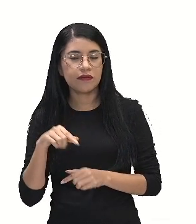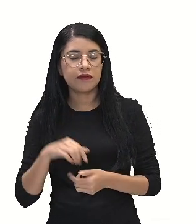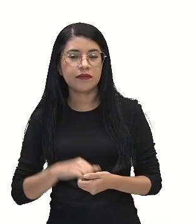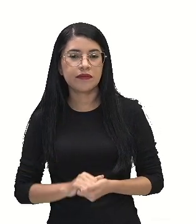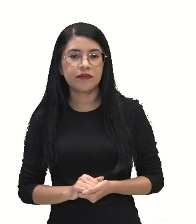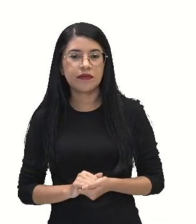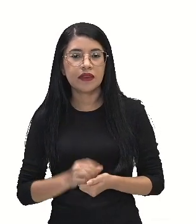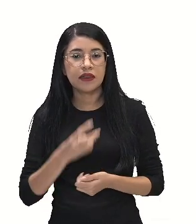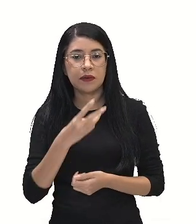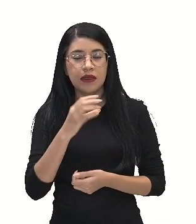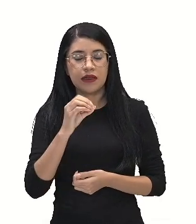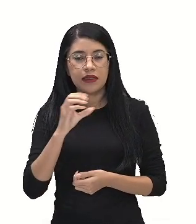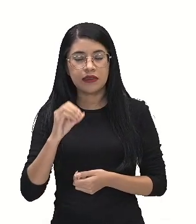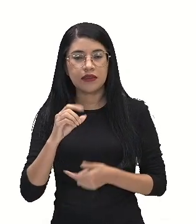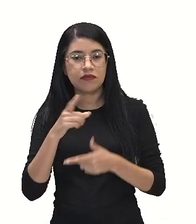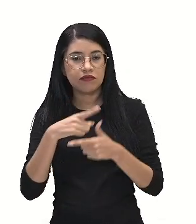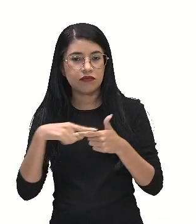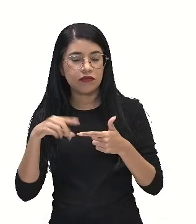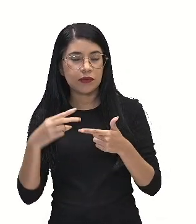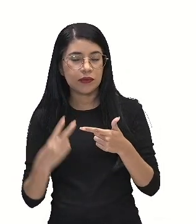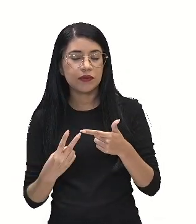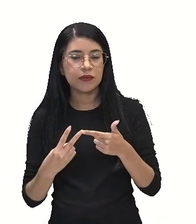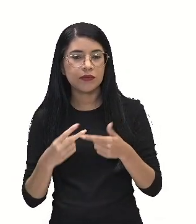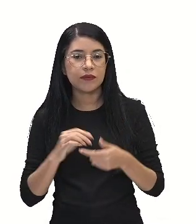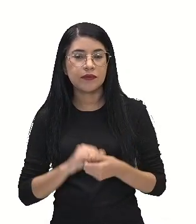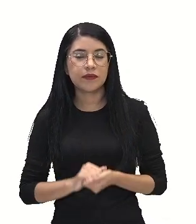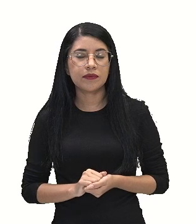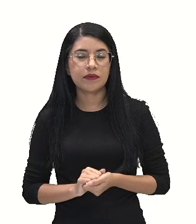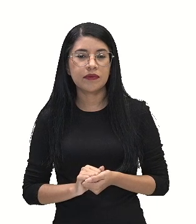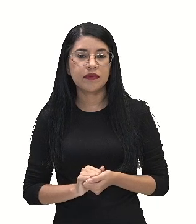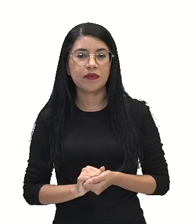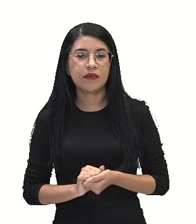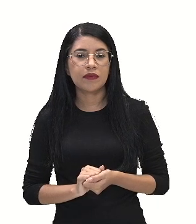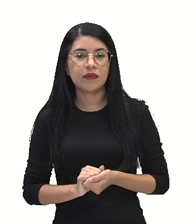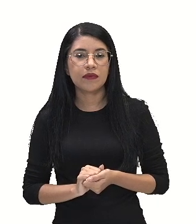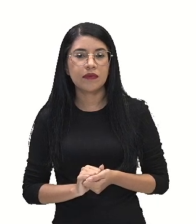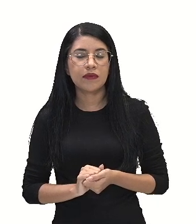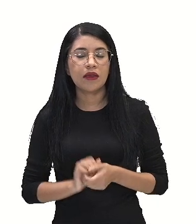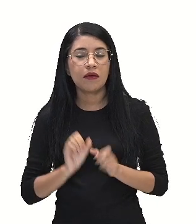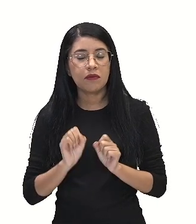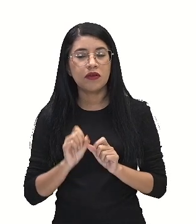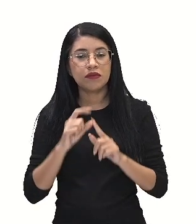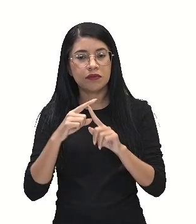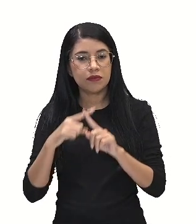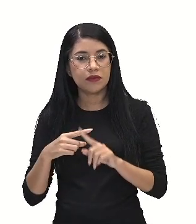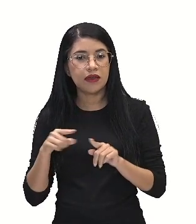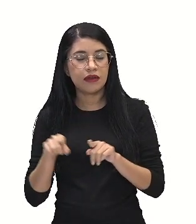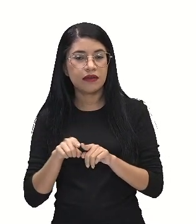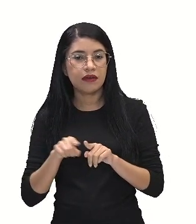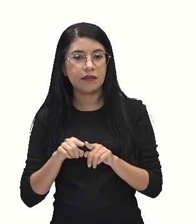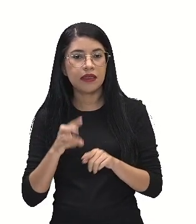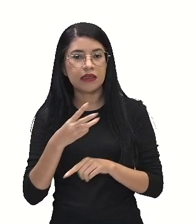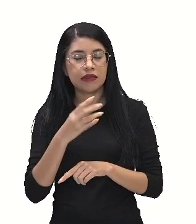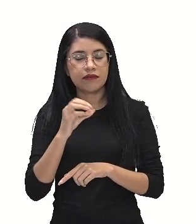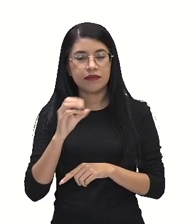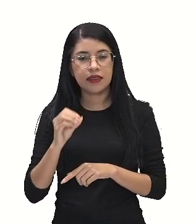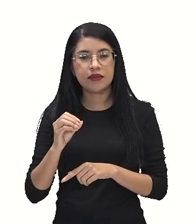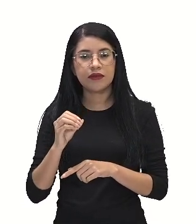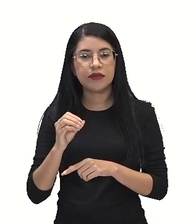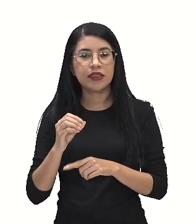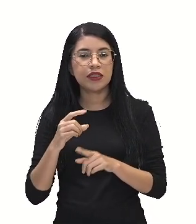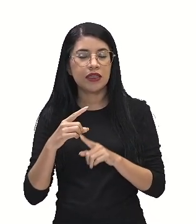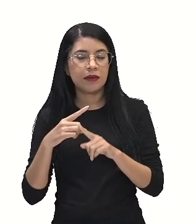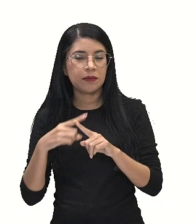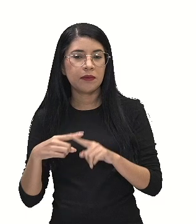por 2. Ou você pode multiplicar 300 vezes 1, que vai dar 300, e vai dividir por 2, que vai dar a mesma coisa.